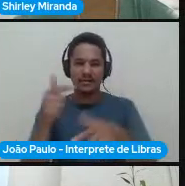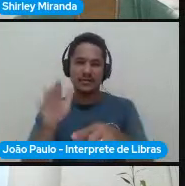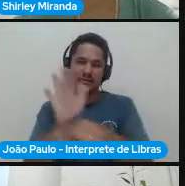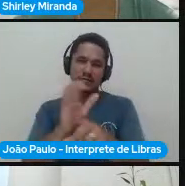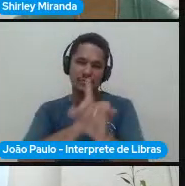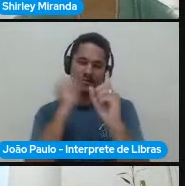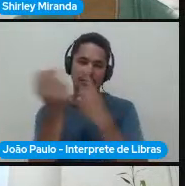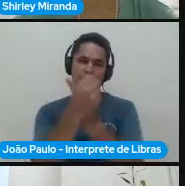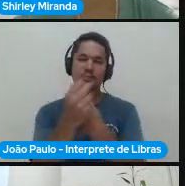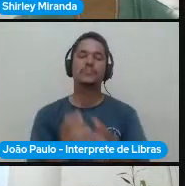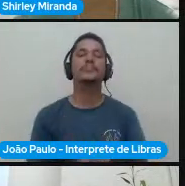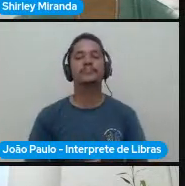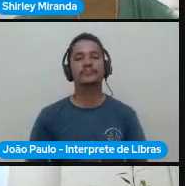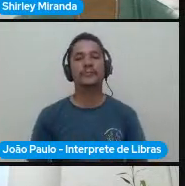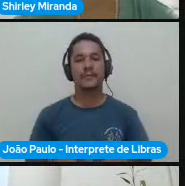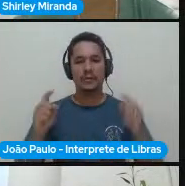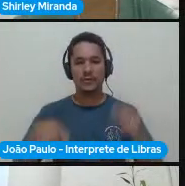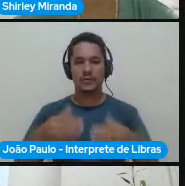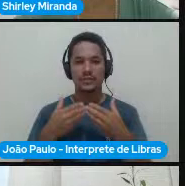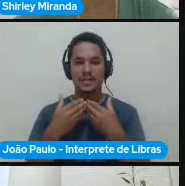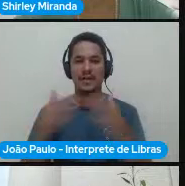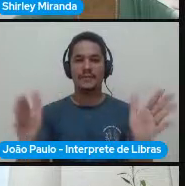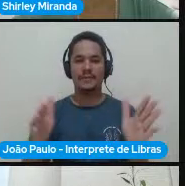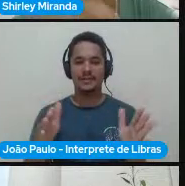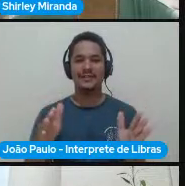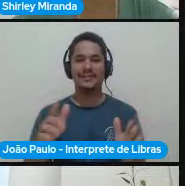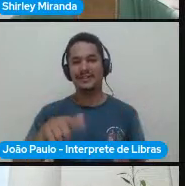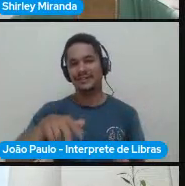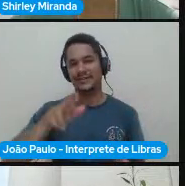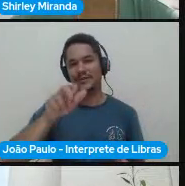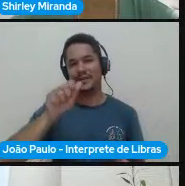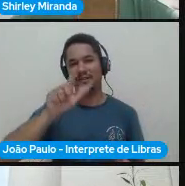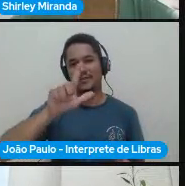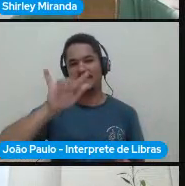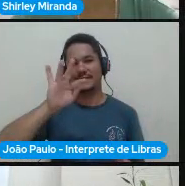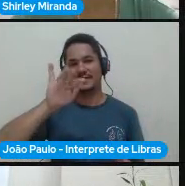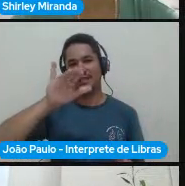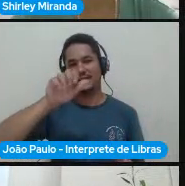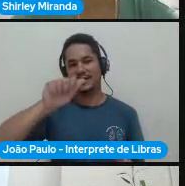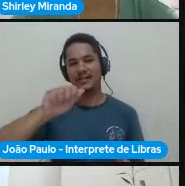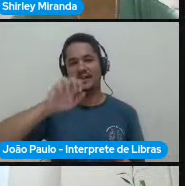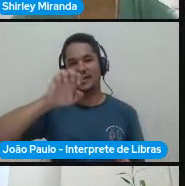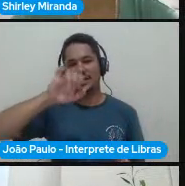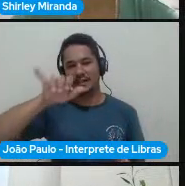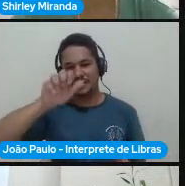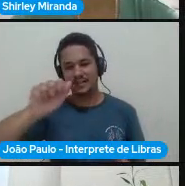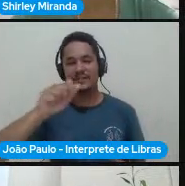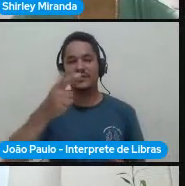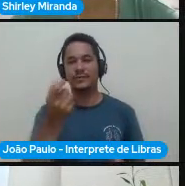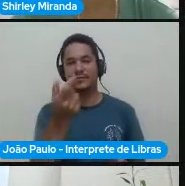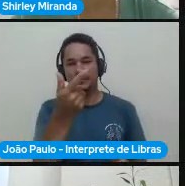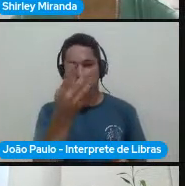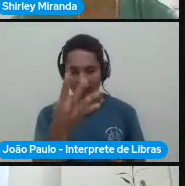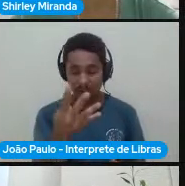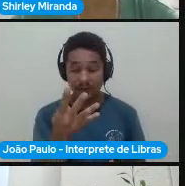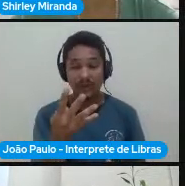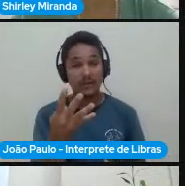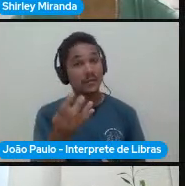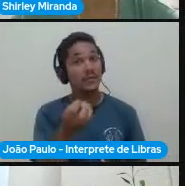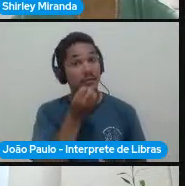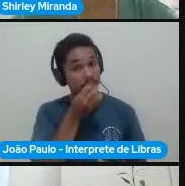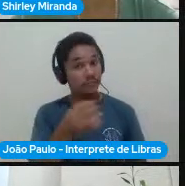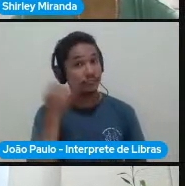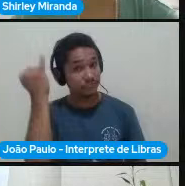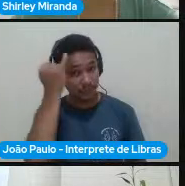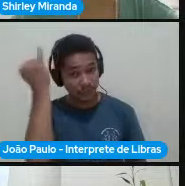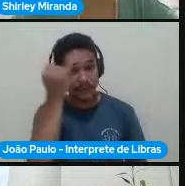hoje, com a abertura do Qualifica EJA 2024, é um assunto que, assim, eu acho ele muito rico para a nossa EJA, porque